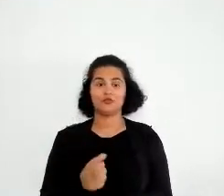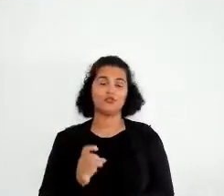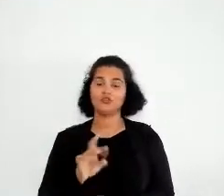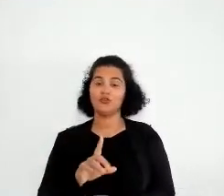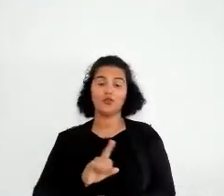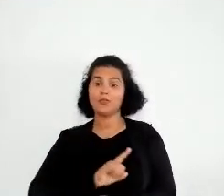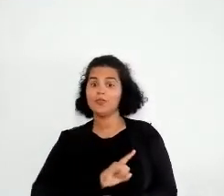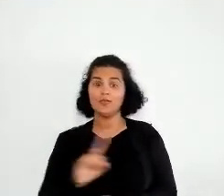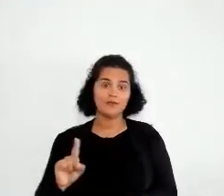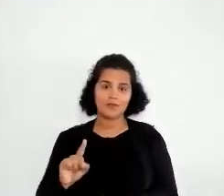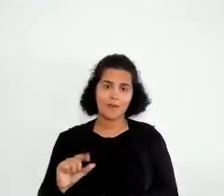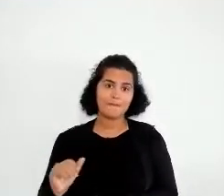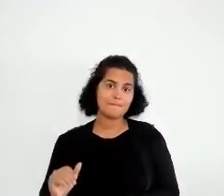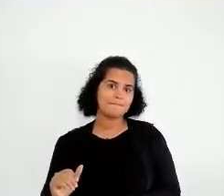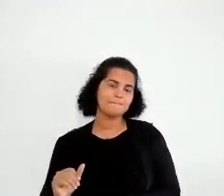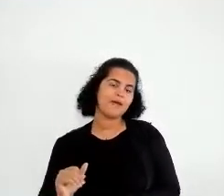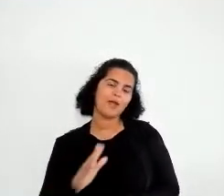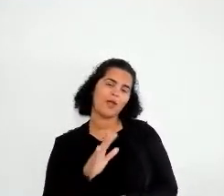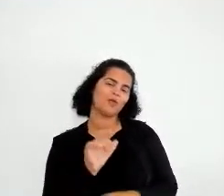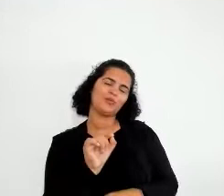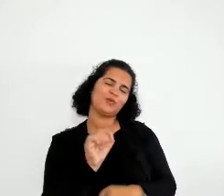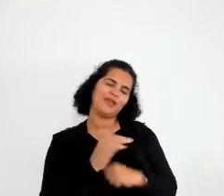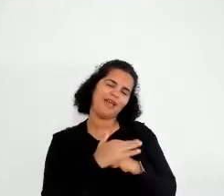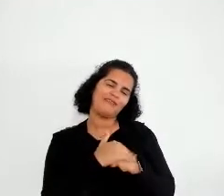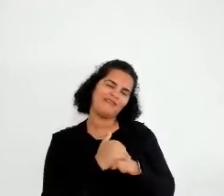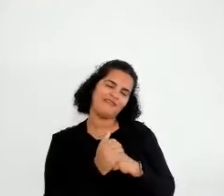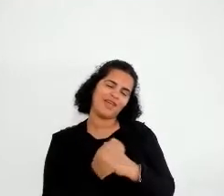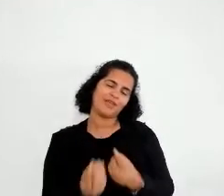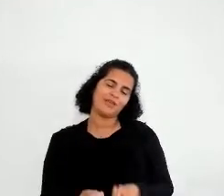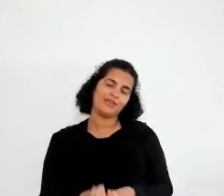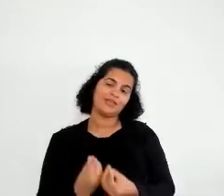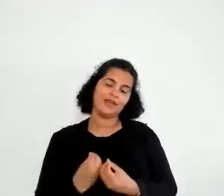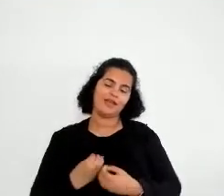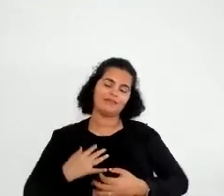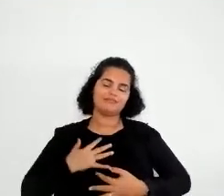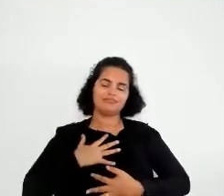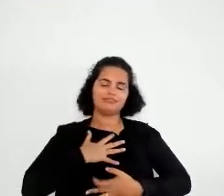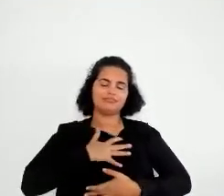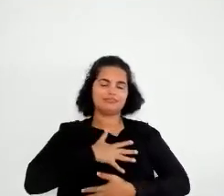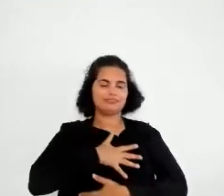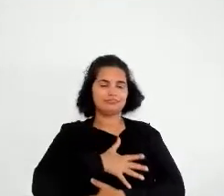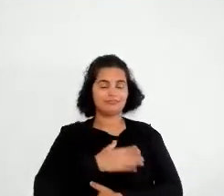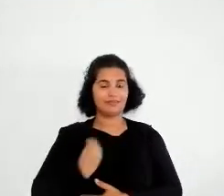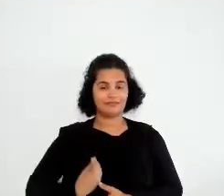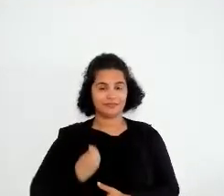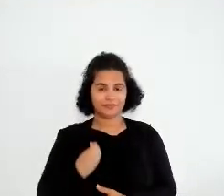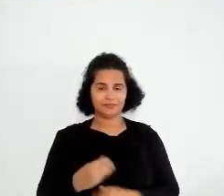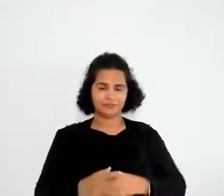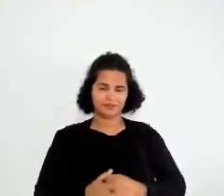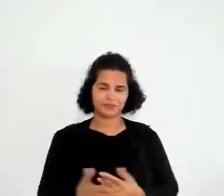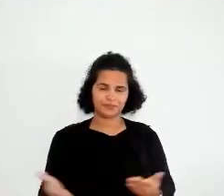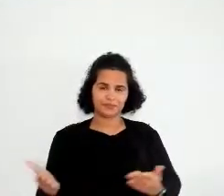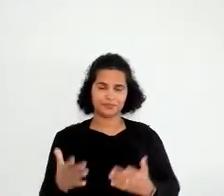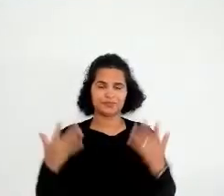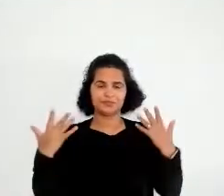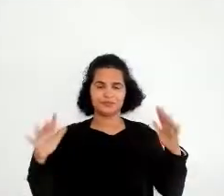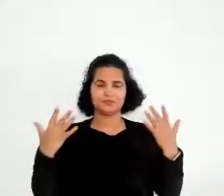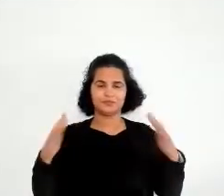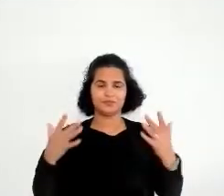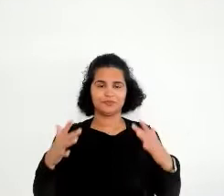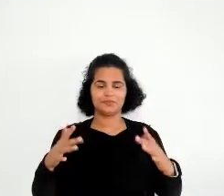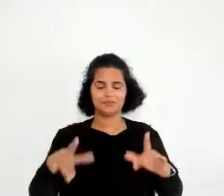nos inundam a alma. Ocasião em que parabenizamos a meritória e